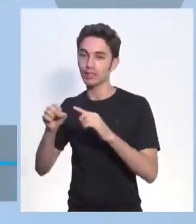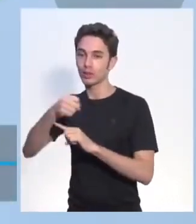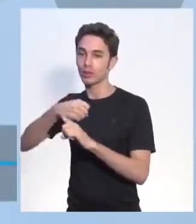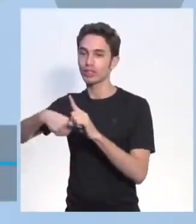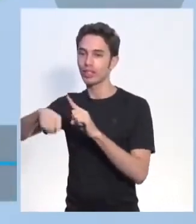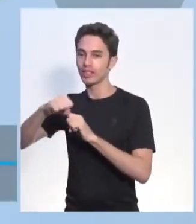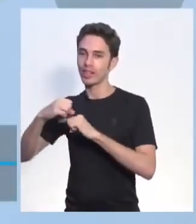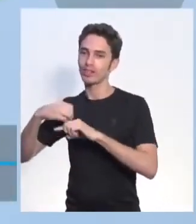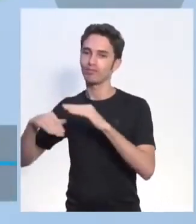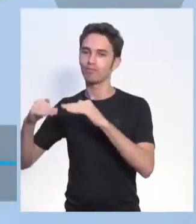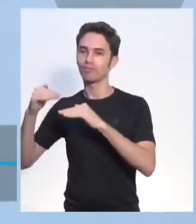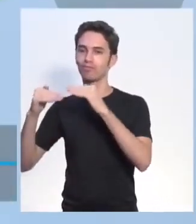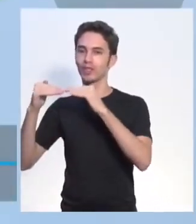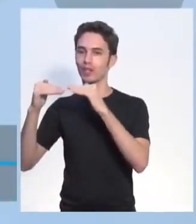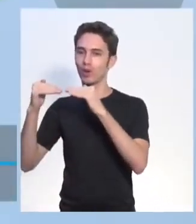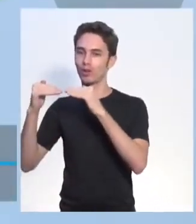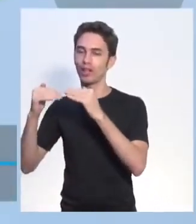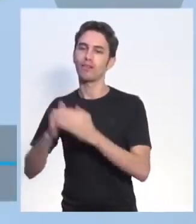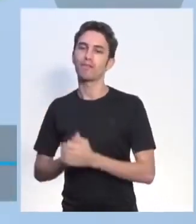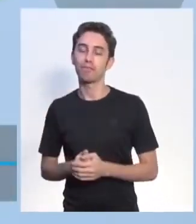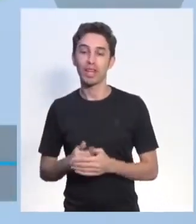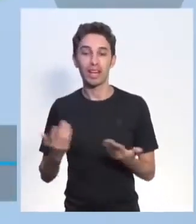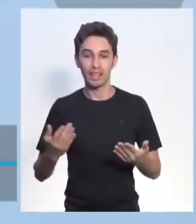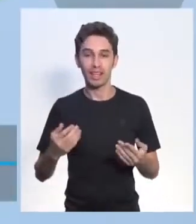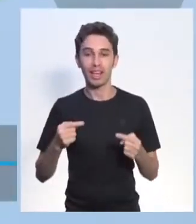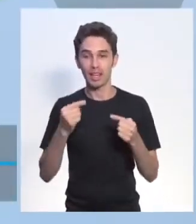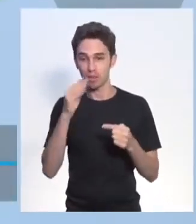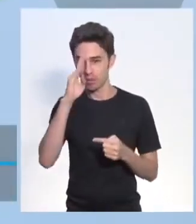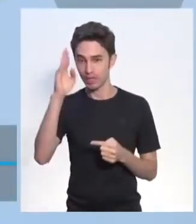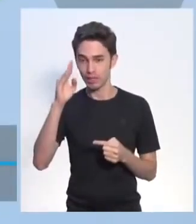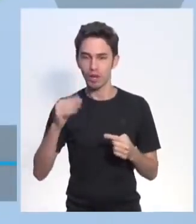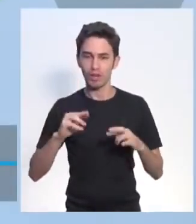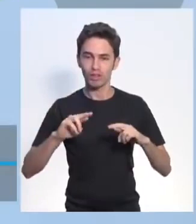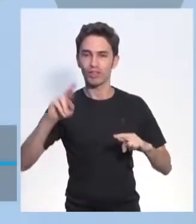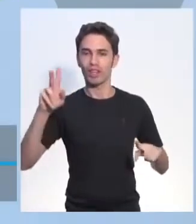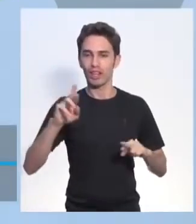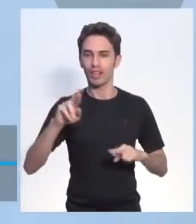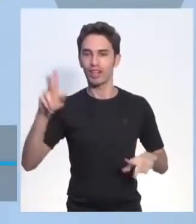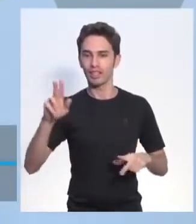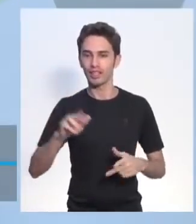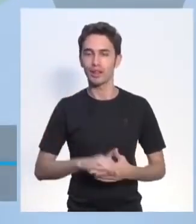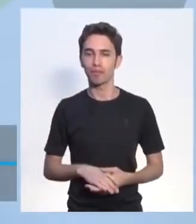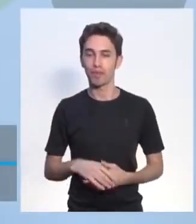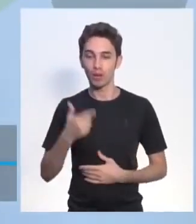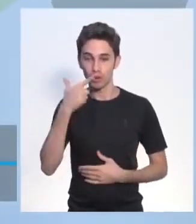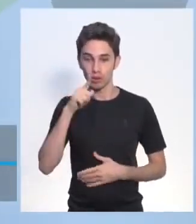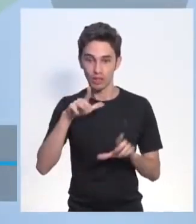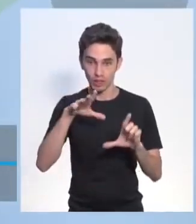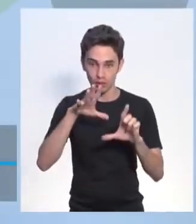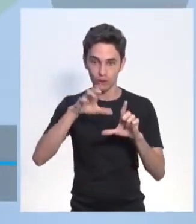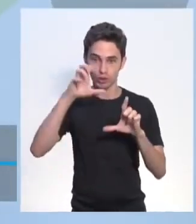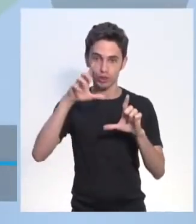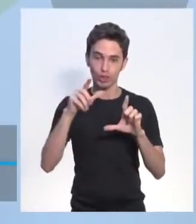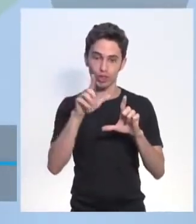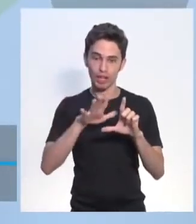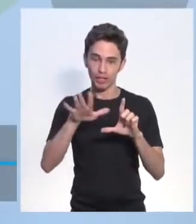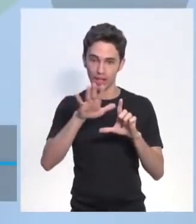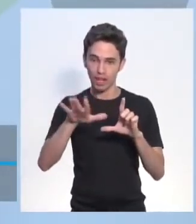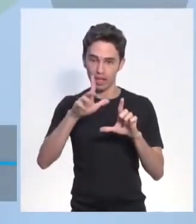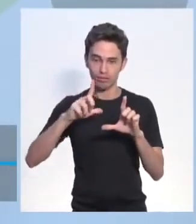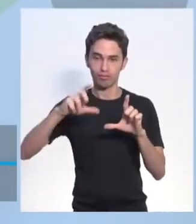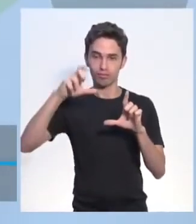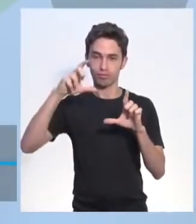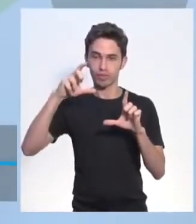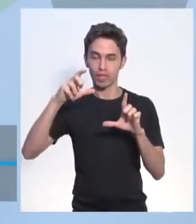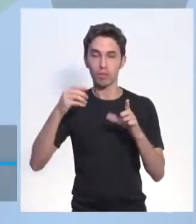que está a tensão. Legal? Deu para entender? Tirou print aí da tela? Muito importante aí